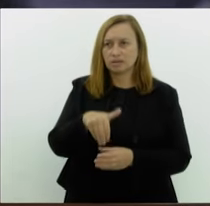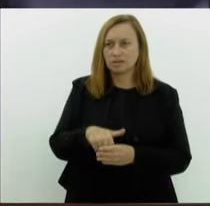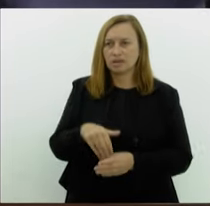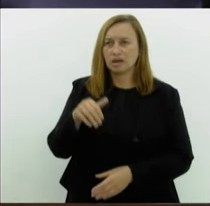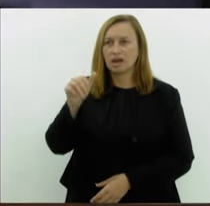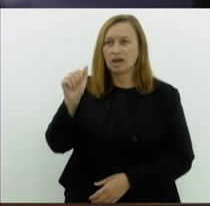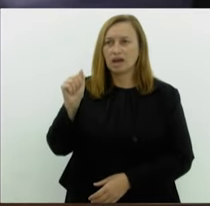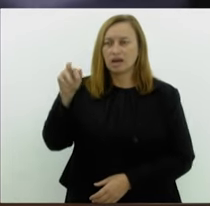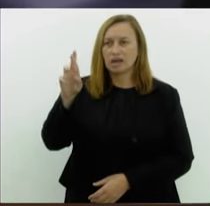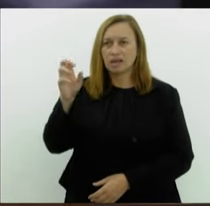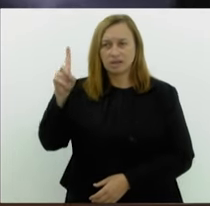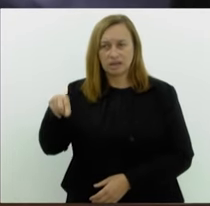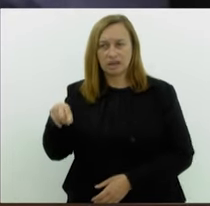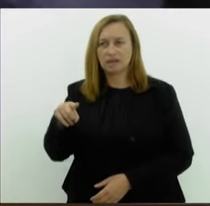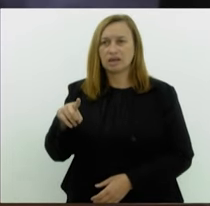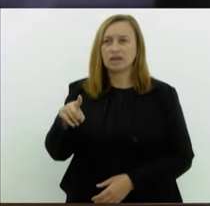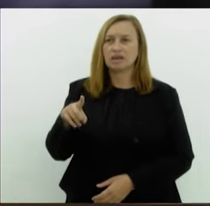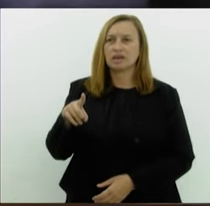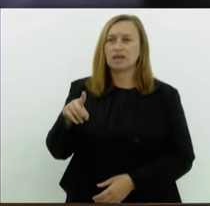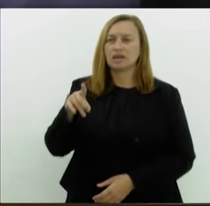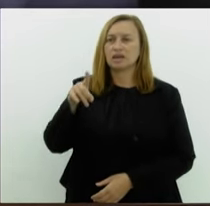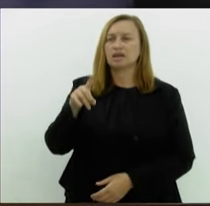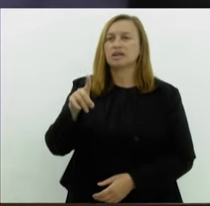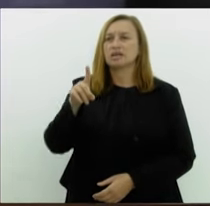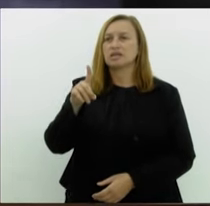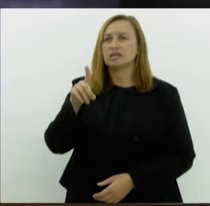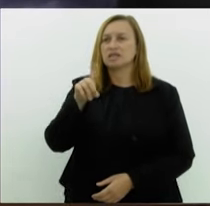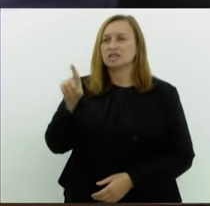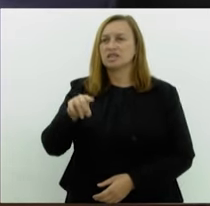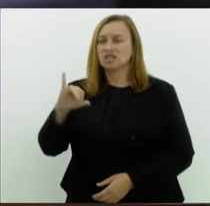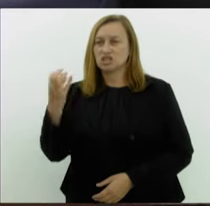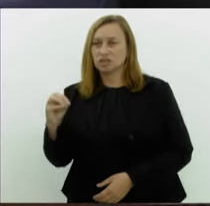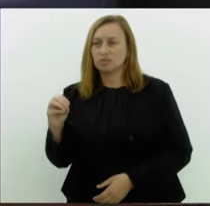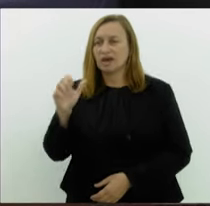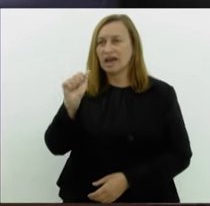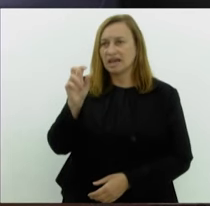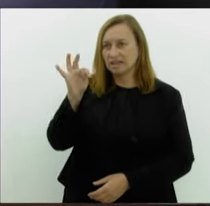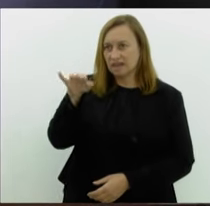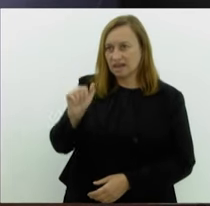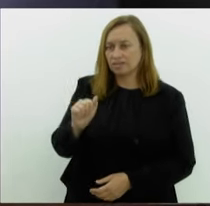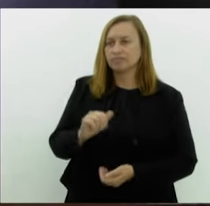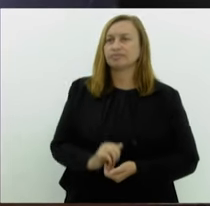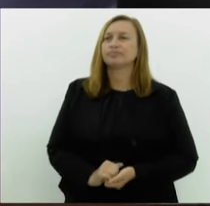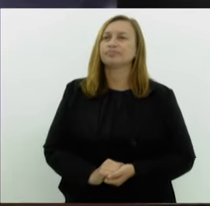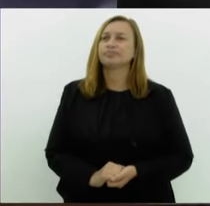oral. Andrezinho Siciliano. Átila Nunes.